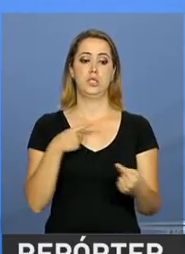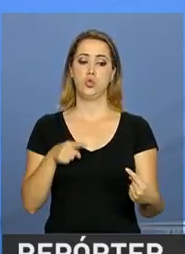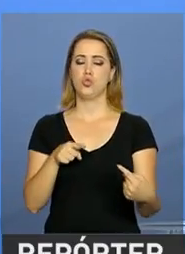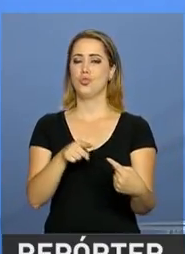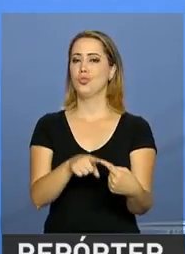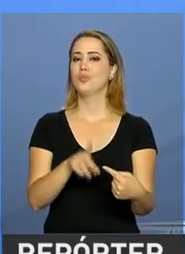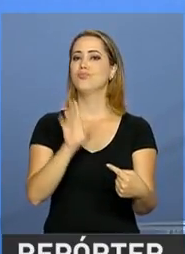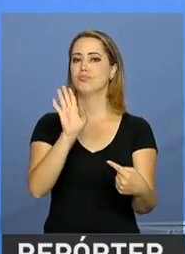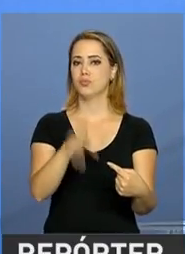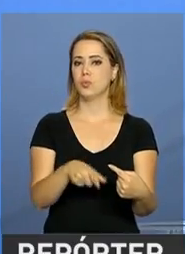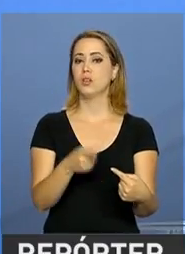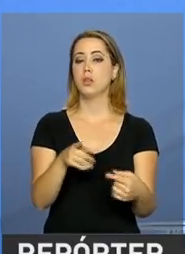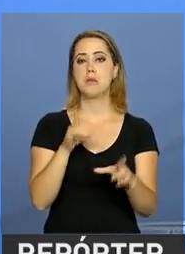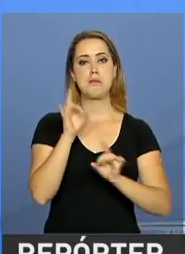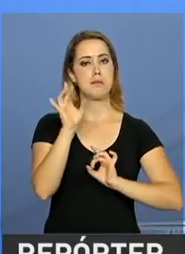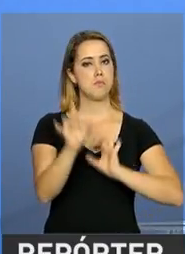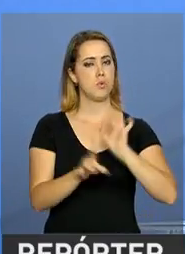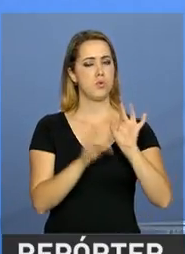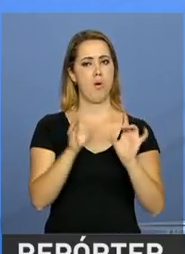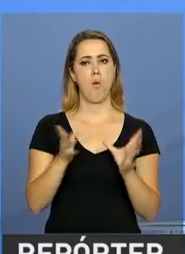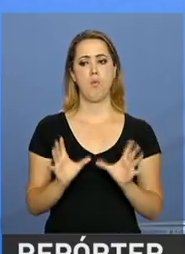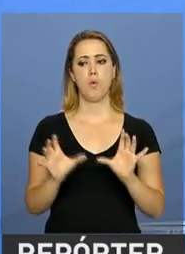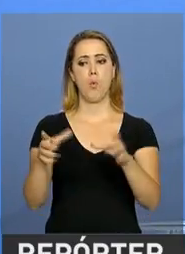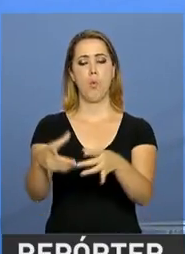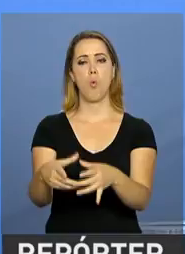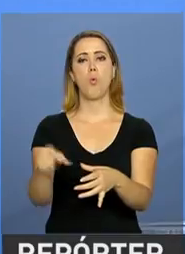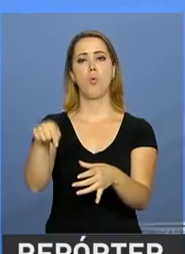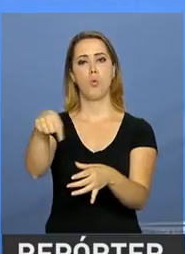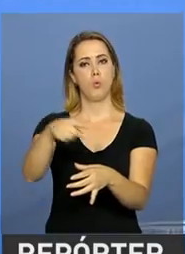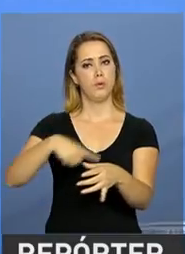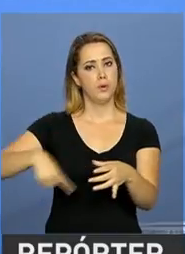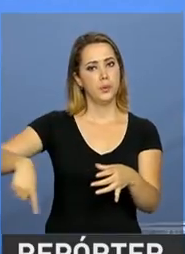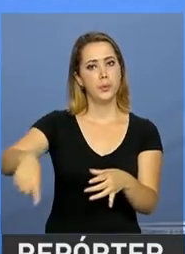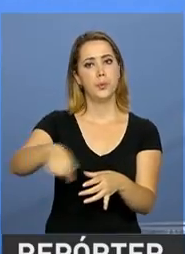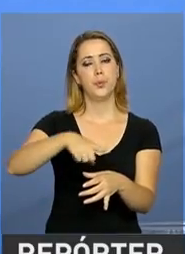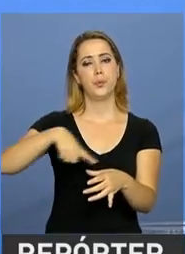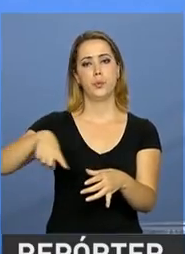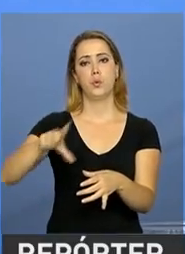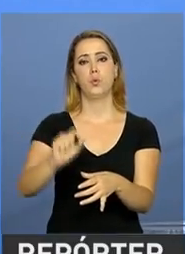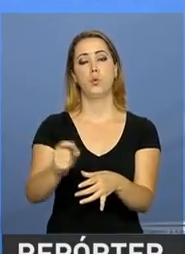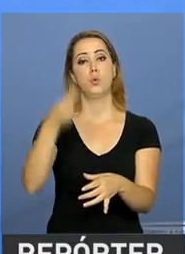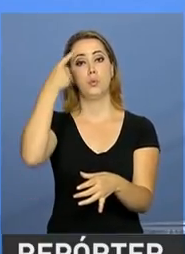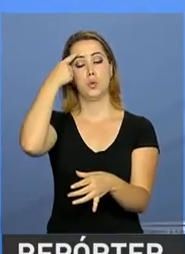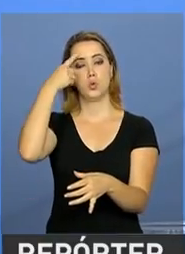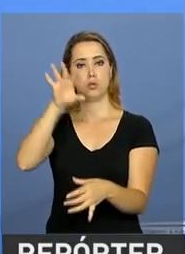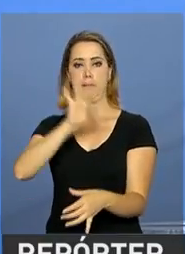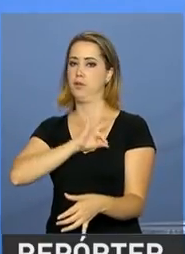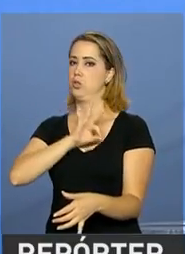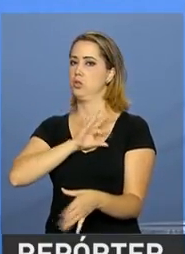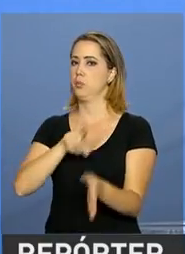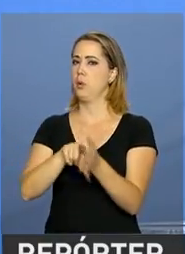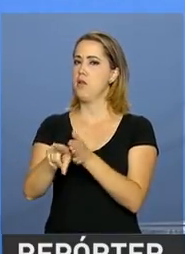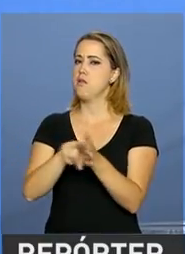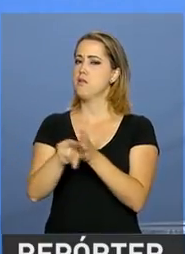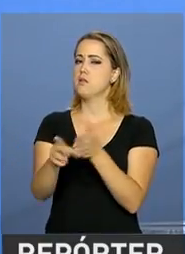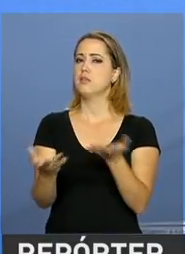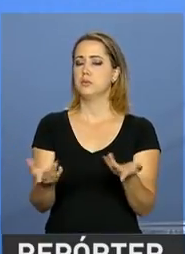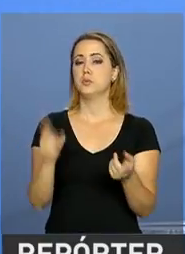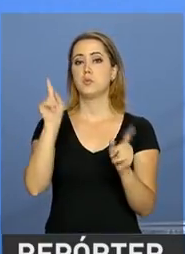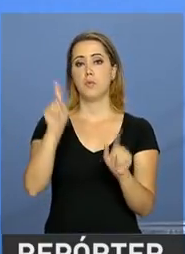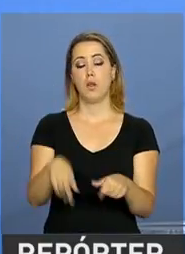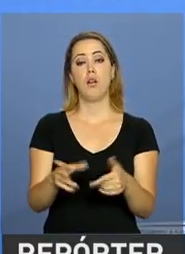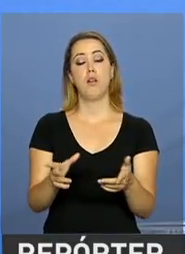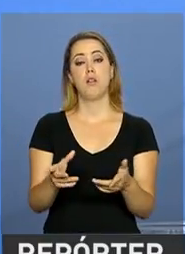diretamente e especificamente esse grupo esse núcleo de inteligência policial a questão